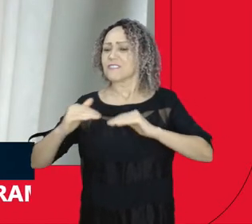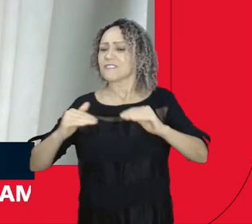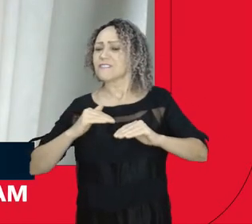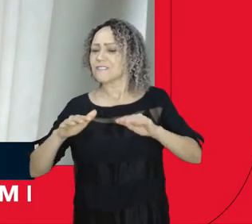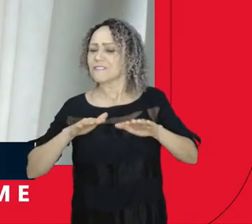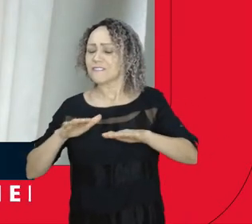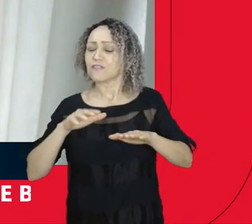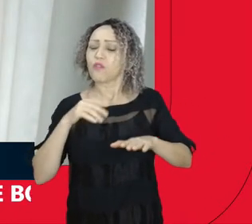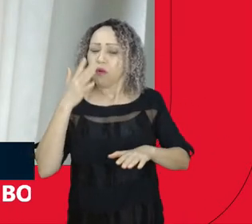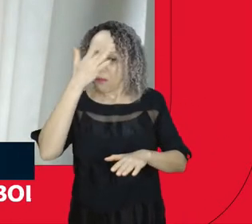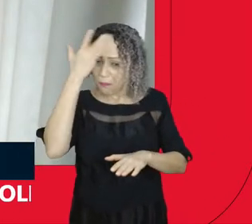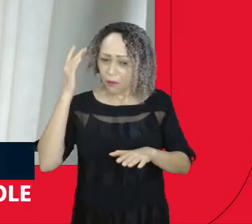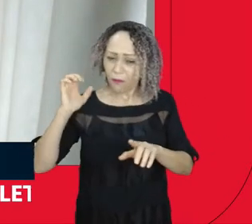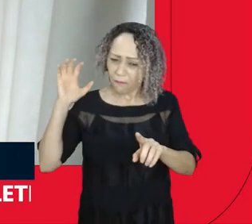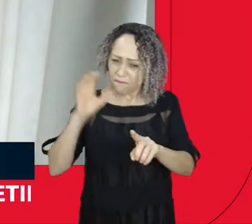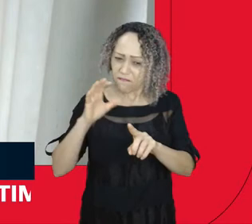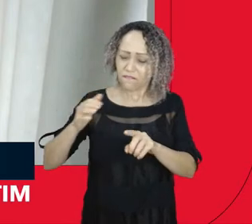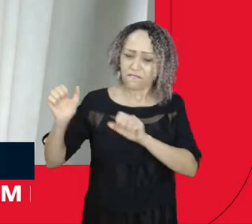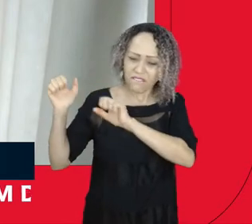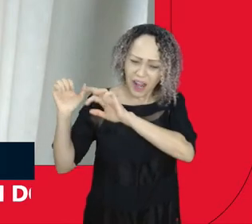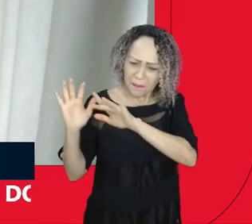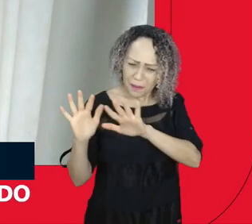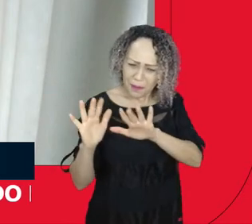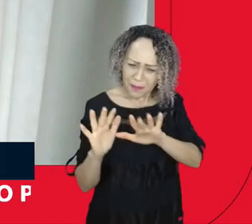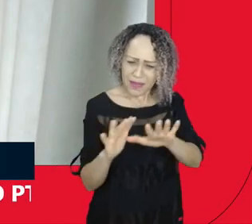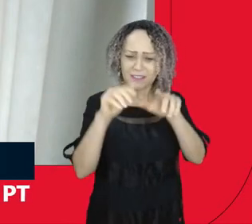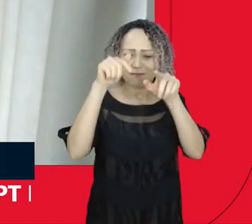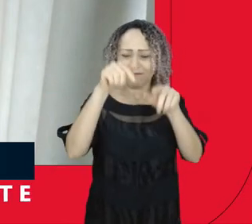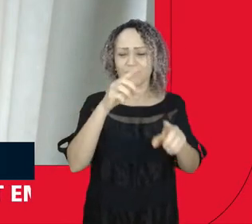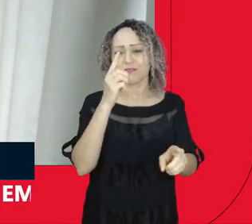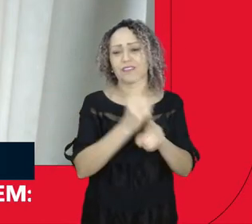no Nordeste. Né? Ontem a Bahia bombou, hoje